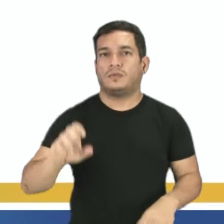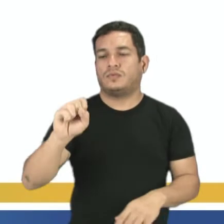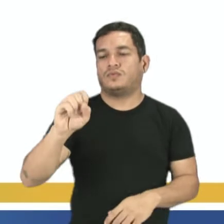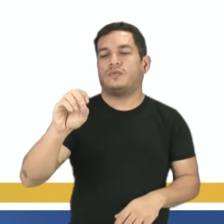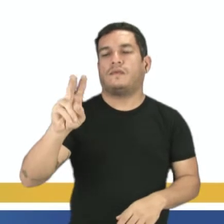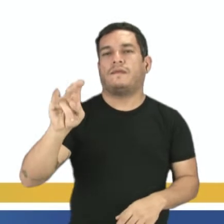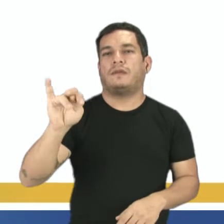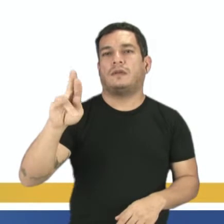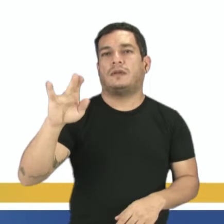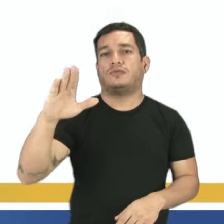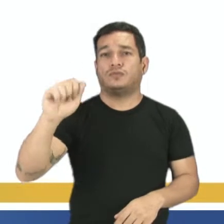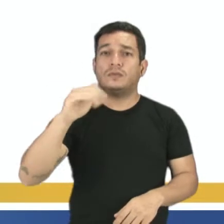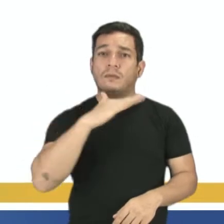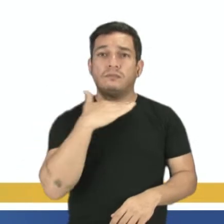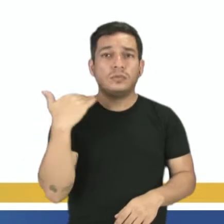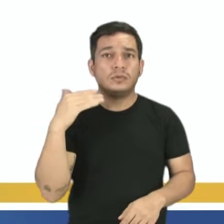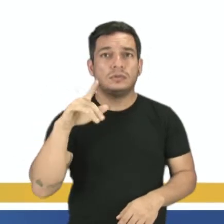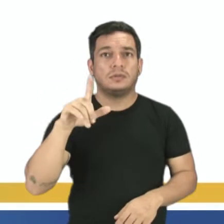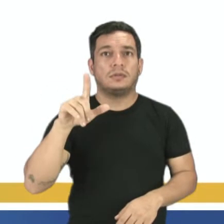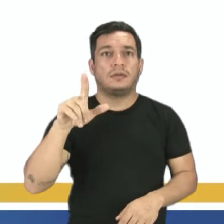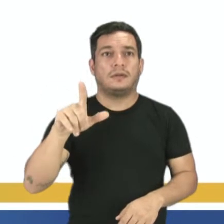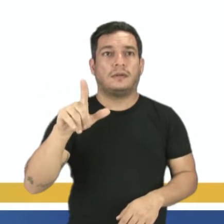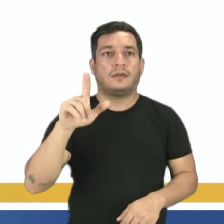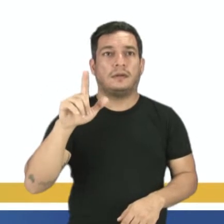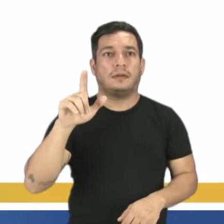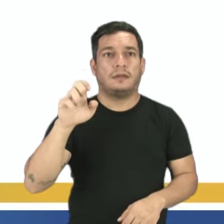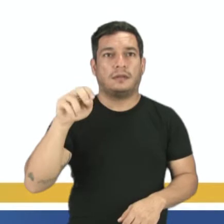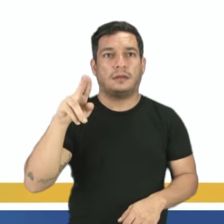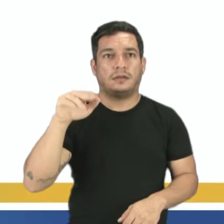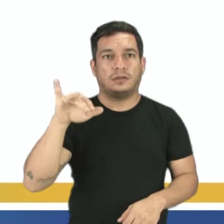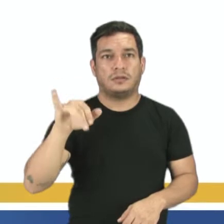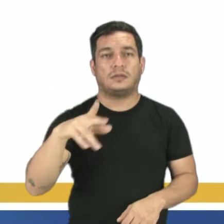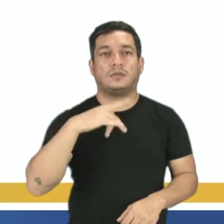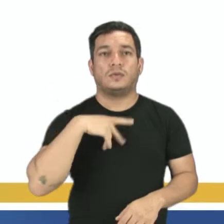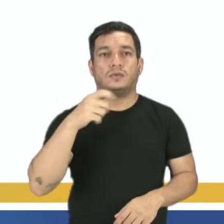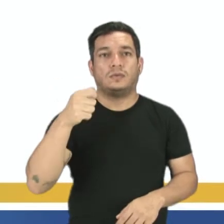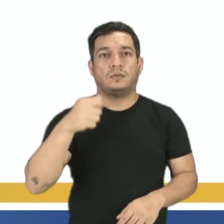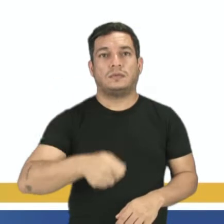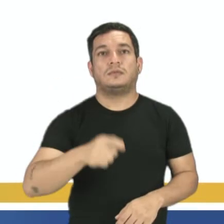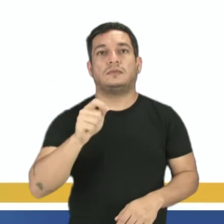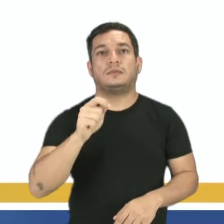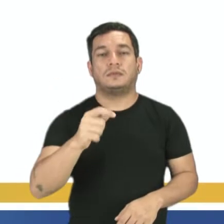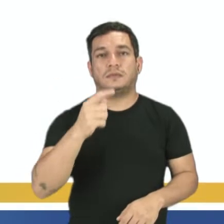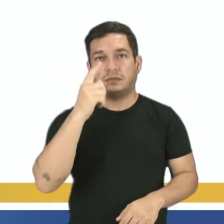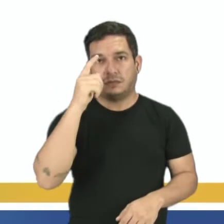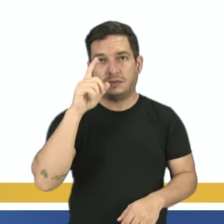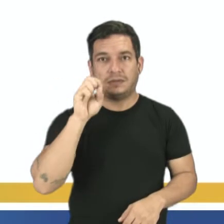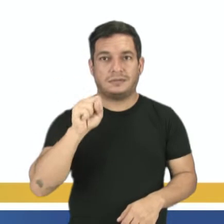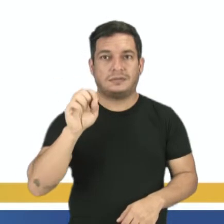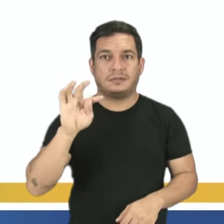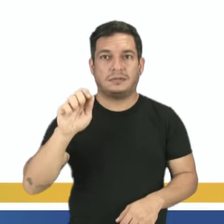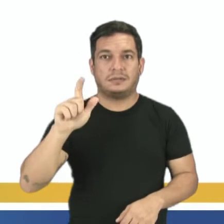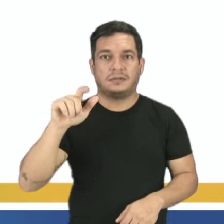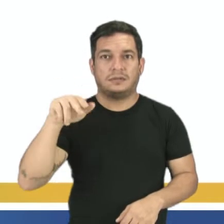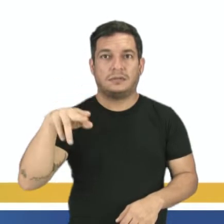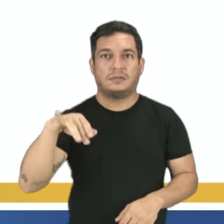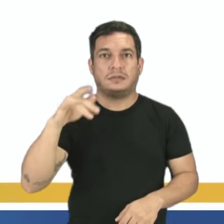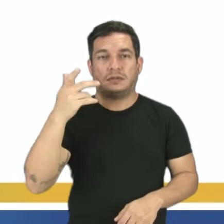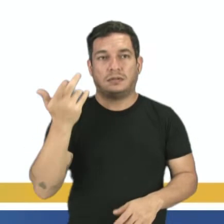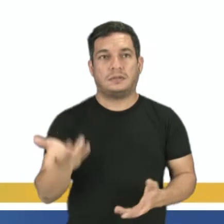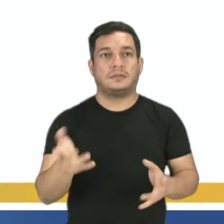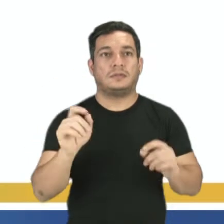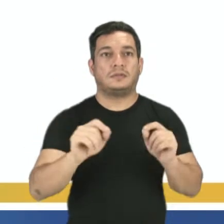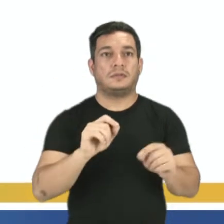soviéticos após a morte de Lenin, quando o regime centralizou na figura de Stalin.